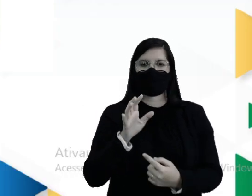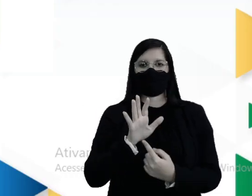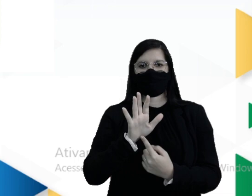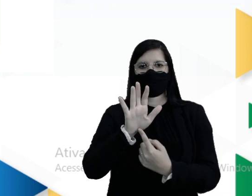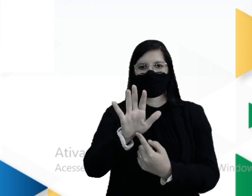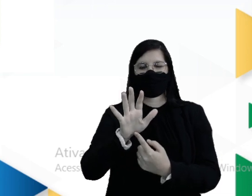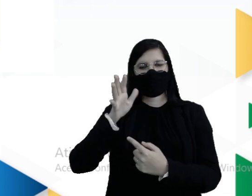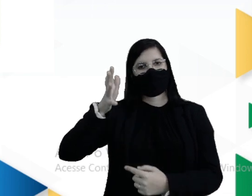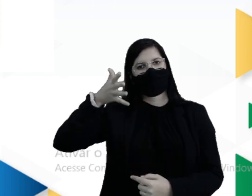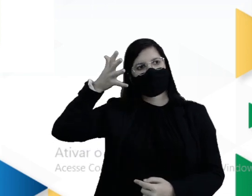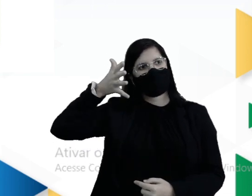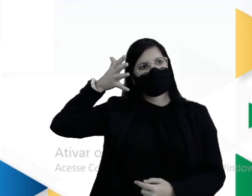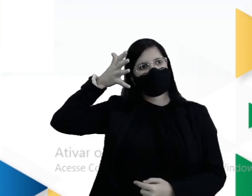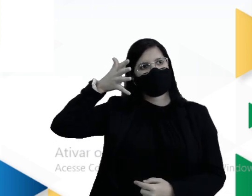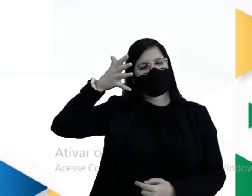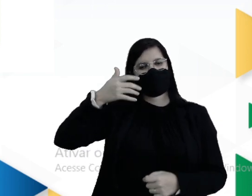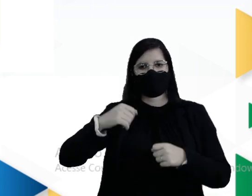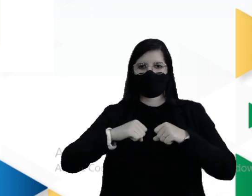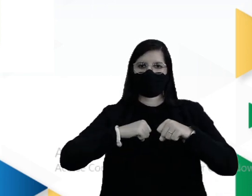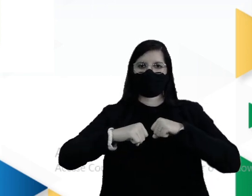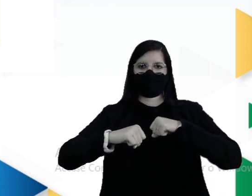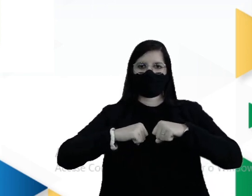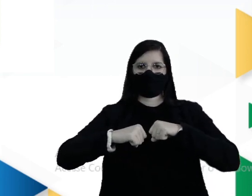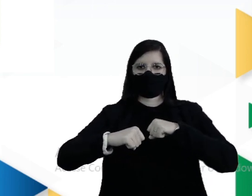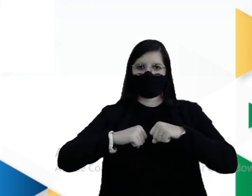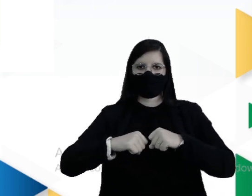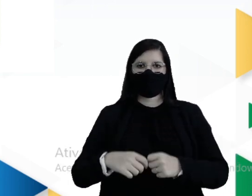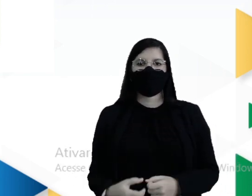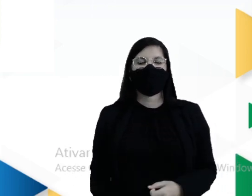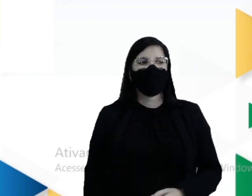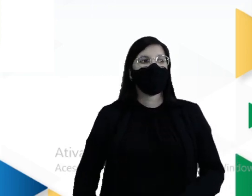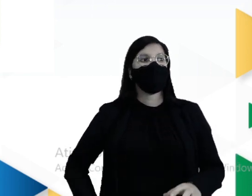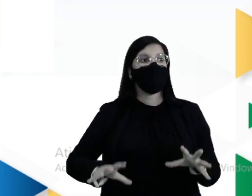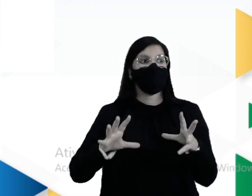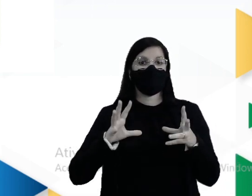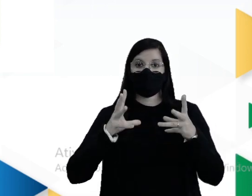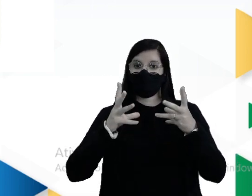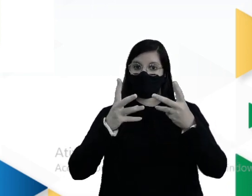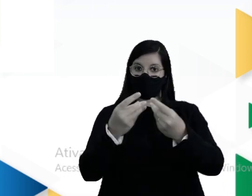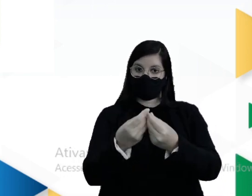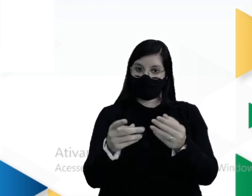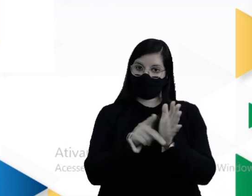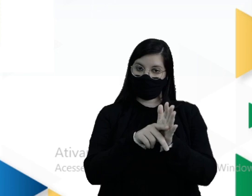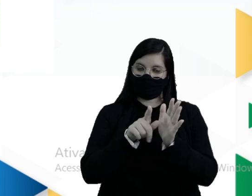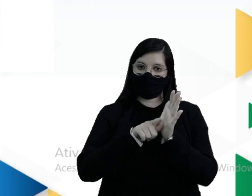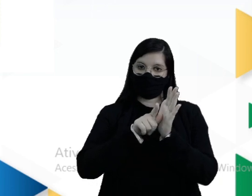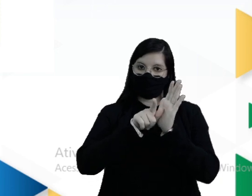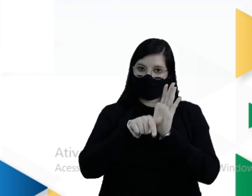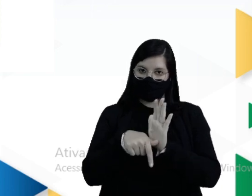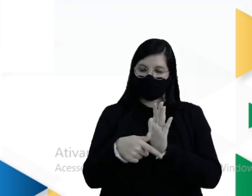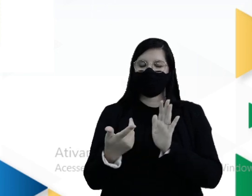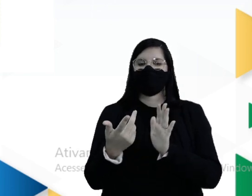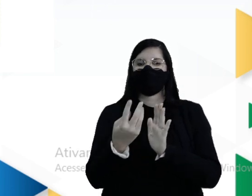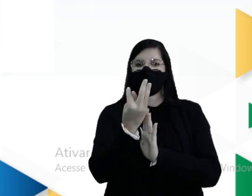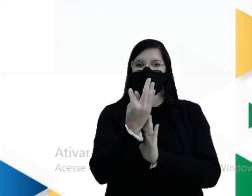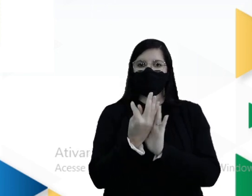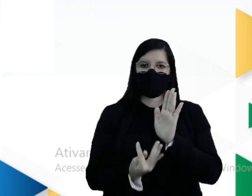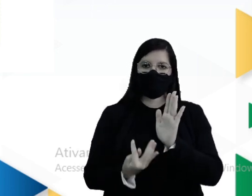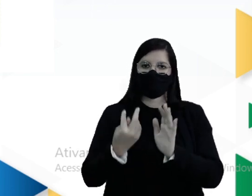uma palestra, um debate. Tudo isso são gêneros